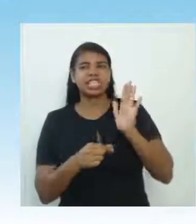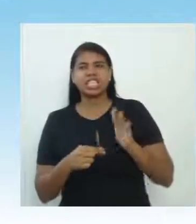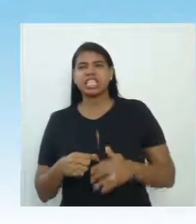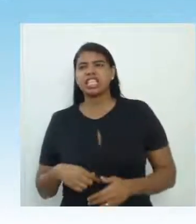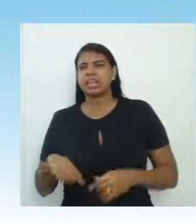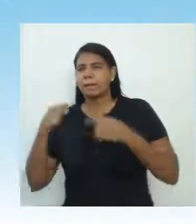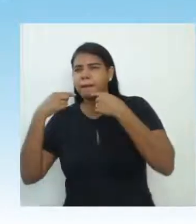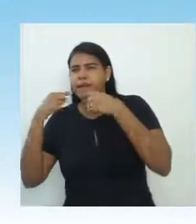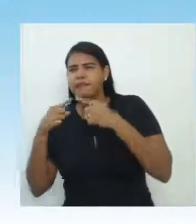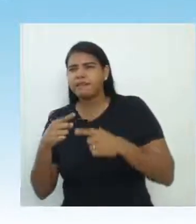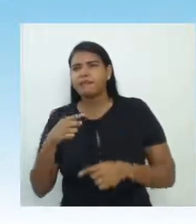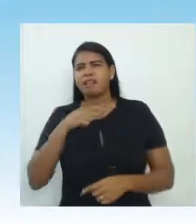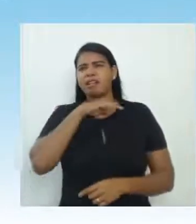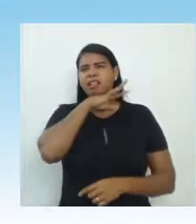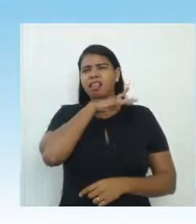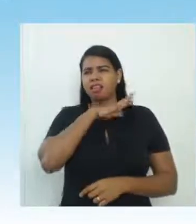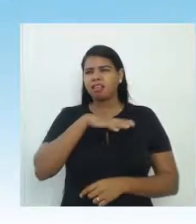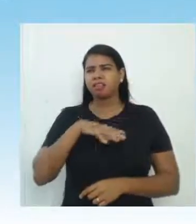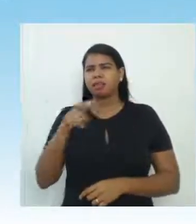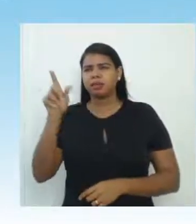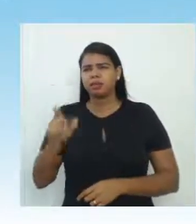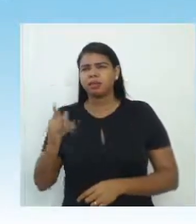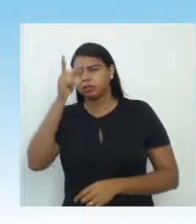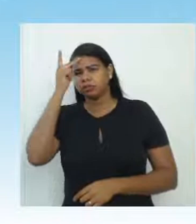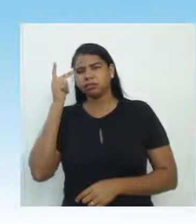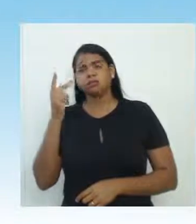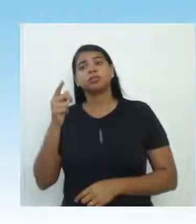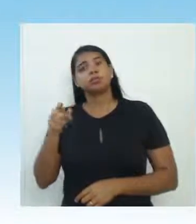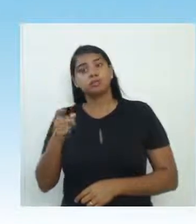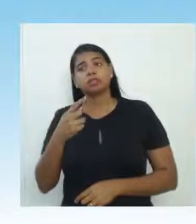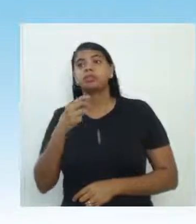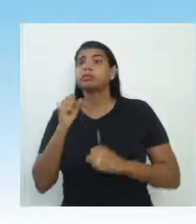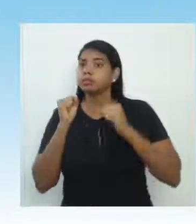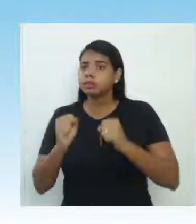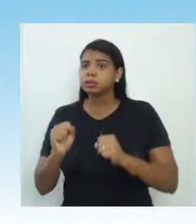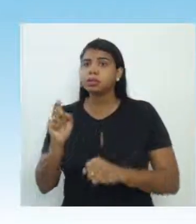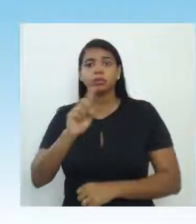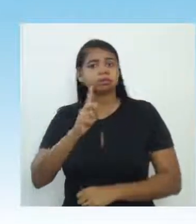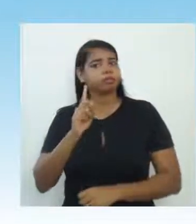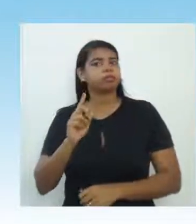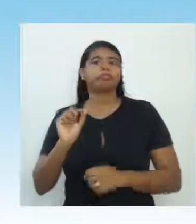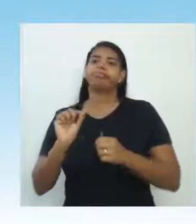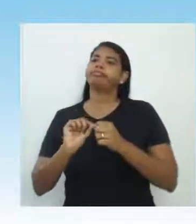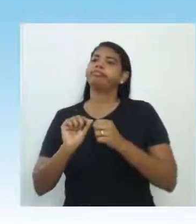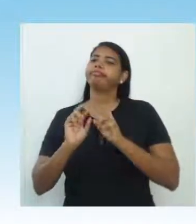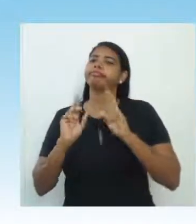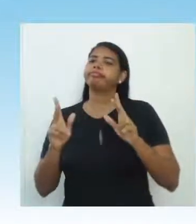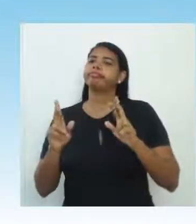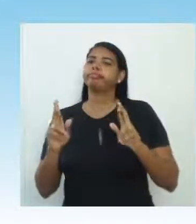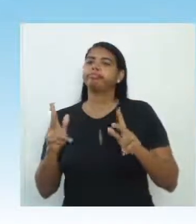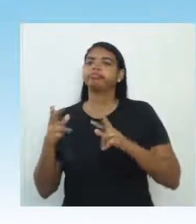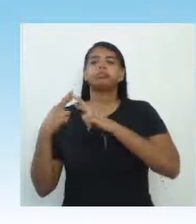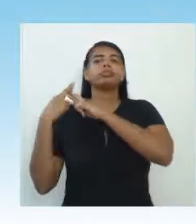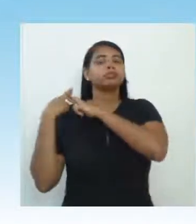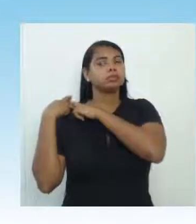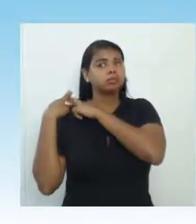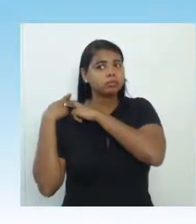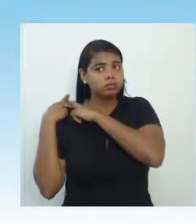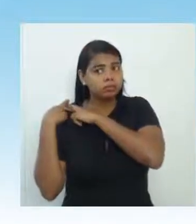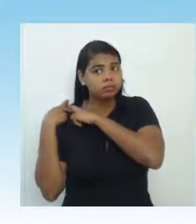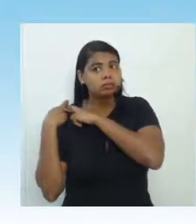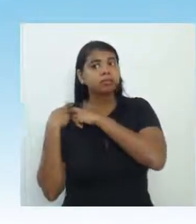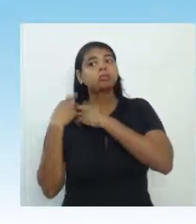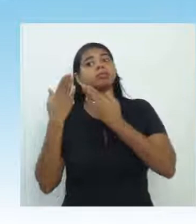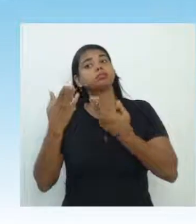penso diferente dele? Você até pode, mas não deve, que são coisas diferentes. E se fizer, tem que se responsabilizar pelo